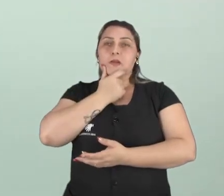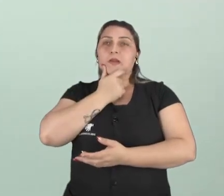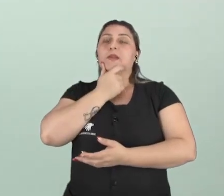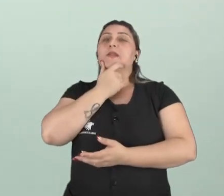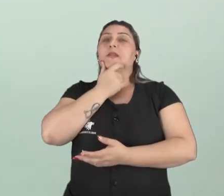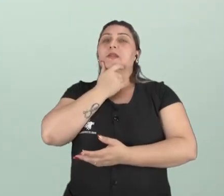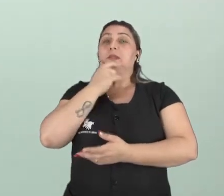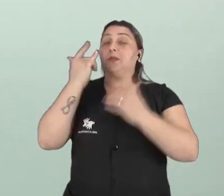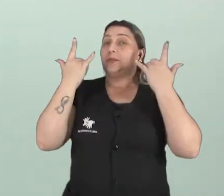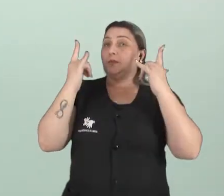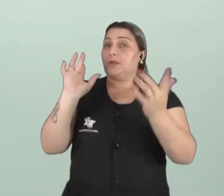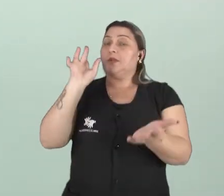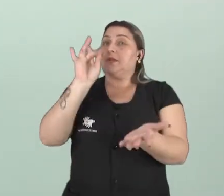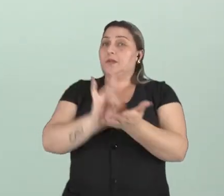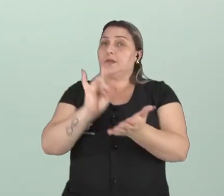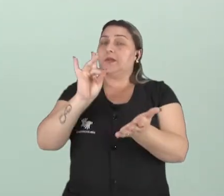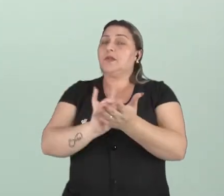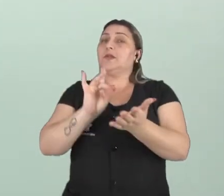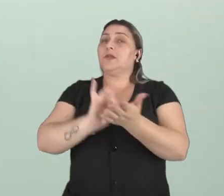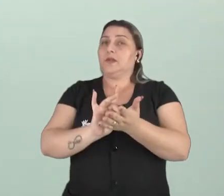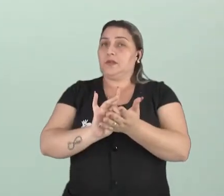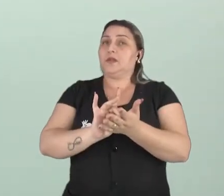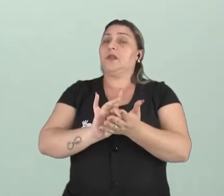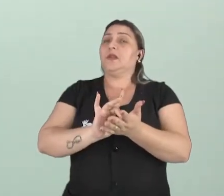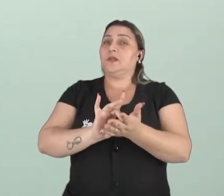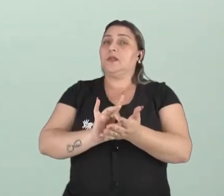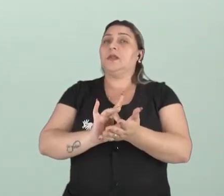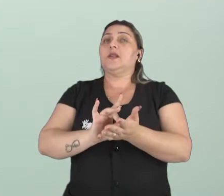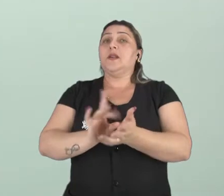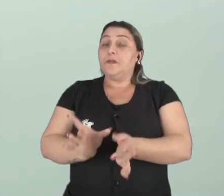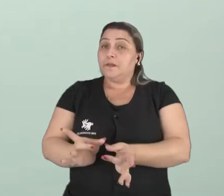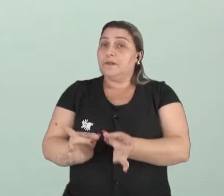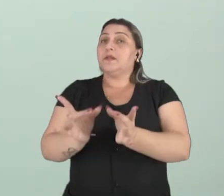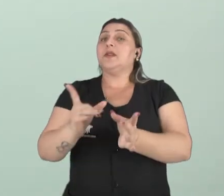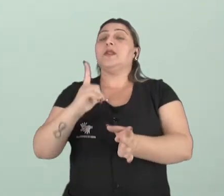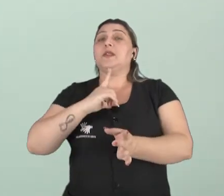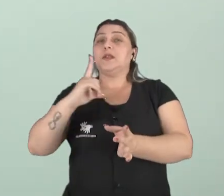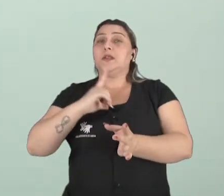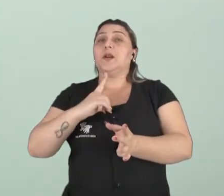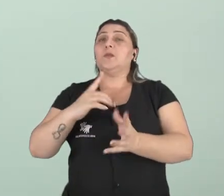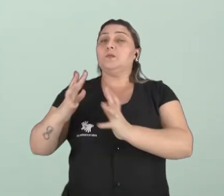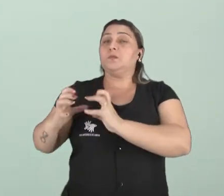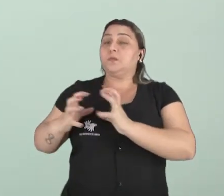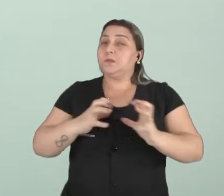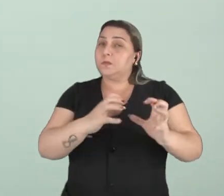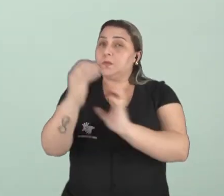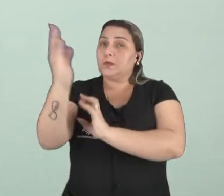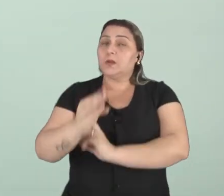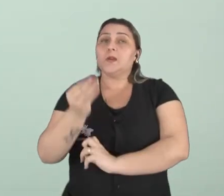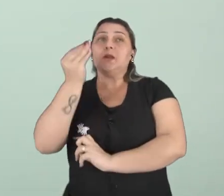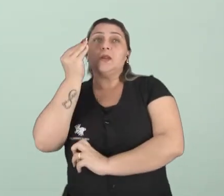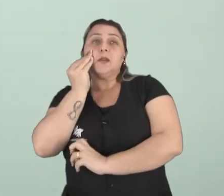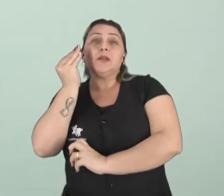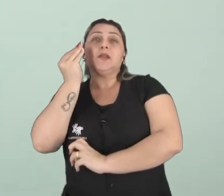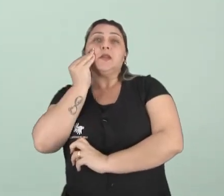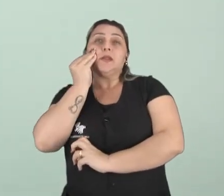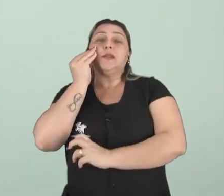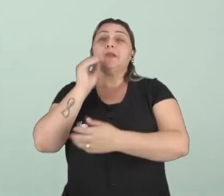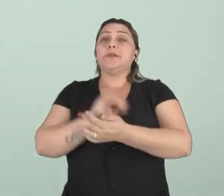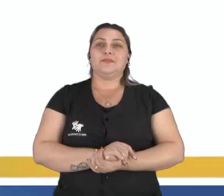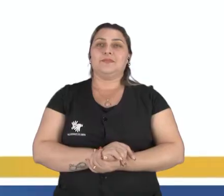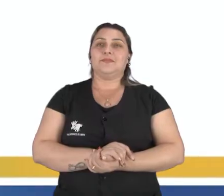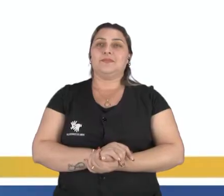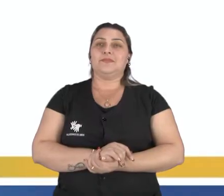Bolívia vai, né, de fato, aí arrendar. Isso também vai causar muito conflito aí, onde o Brasil ele vai começar a tentar para a situação,